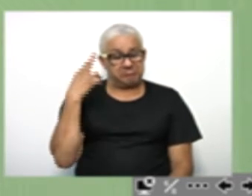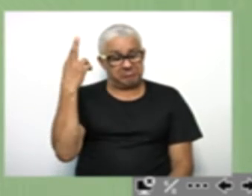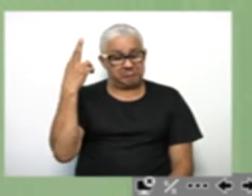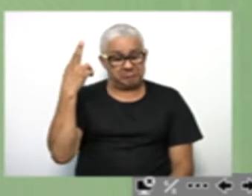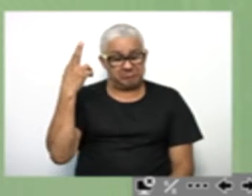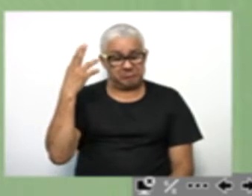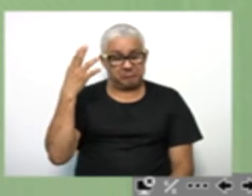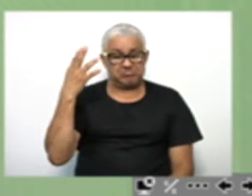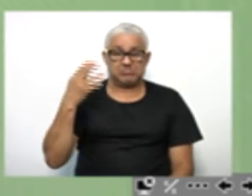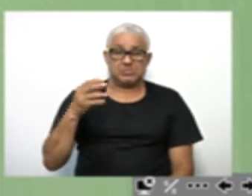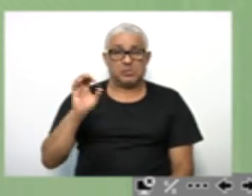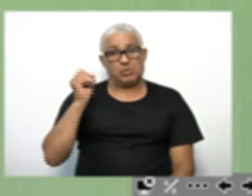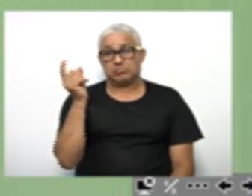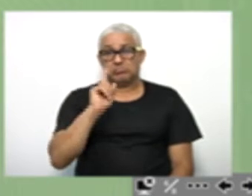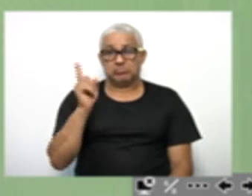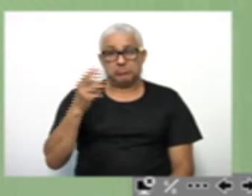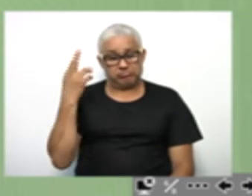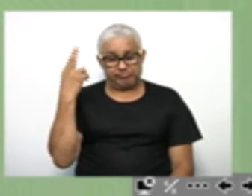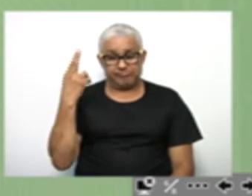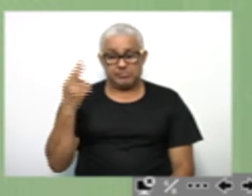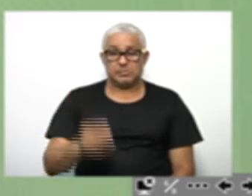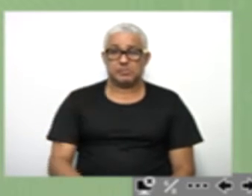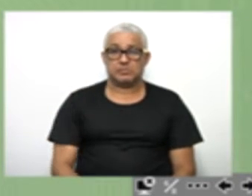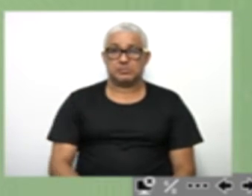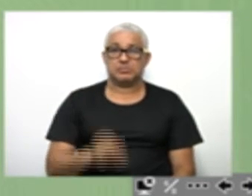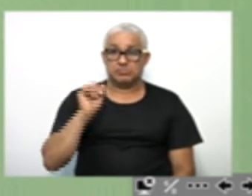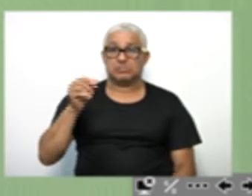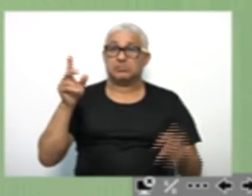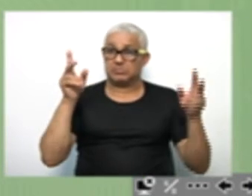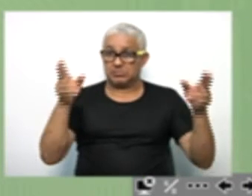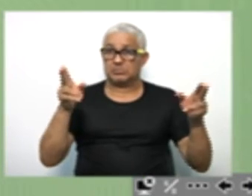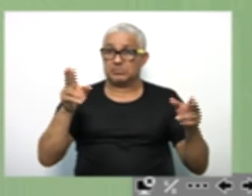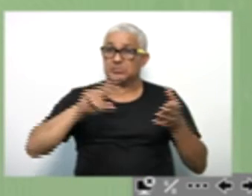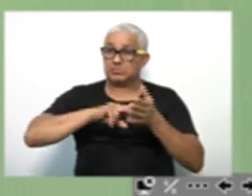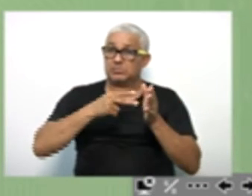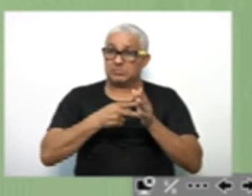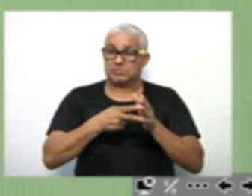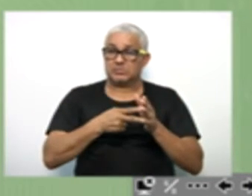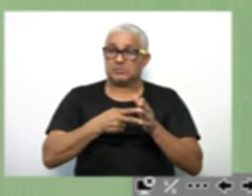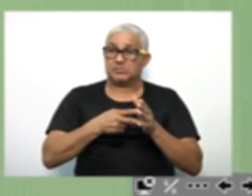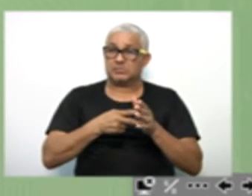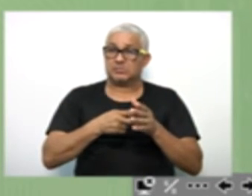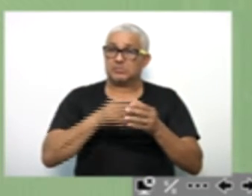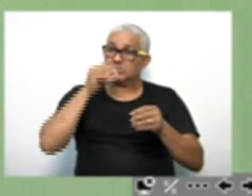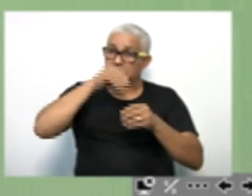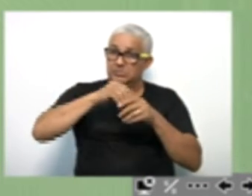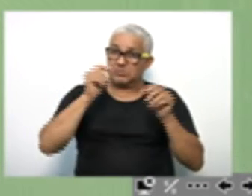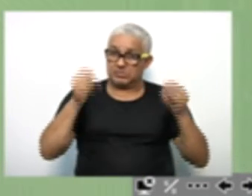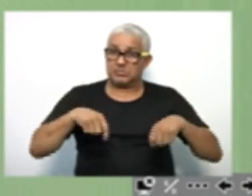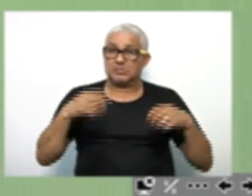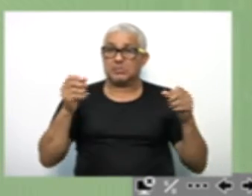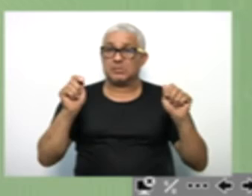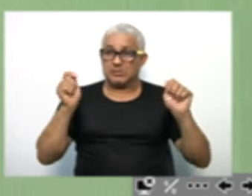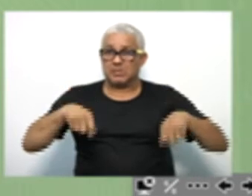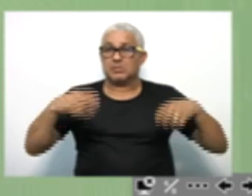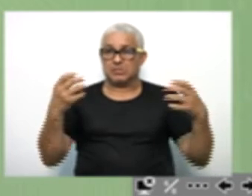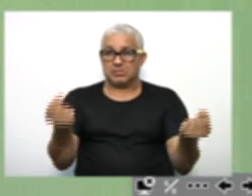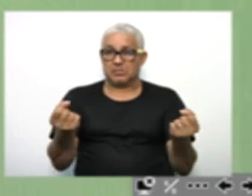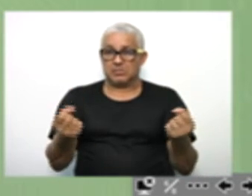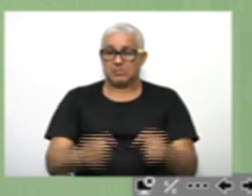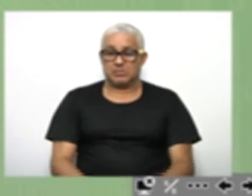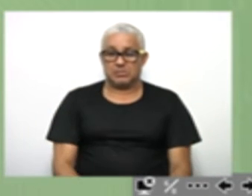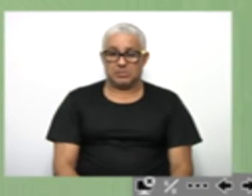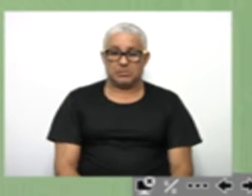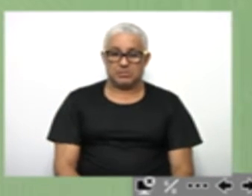ou desfavorável. Mas toda vez que ela é igual, significa que está dentro do esperado. Você pode aceitar. Um